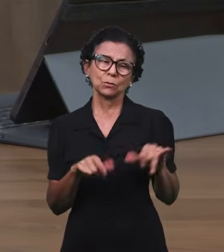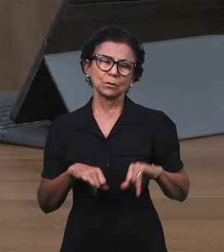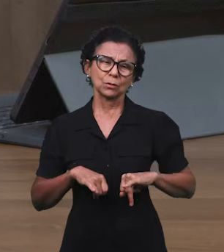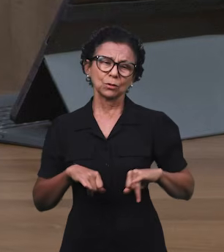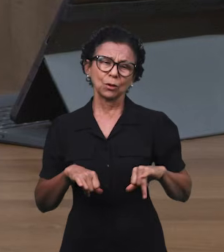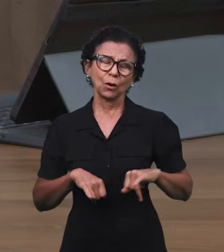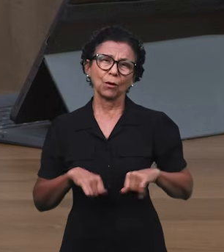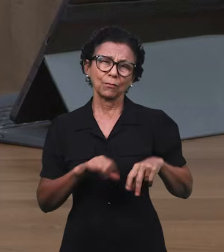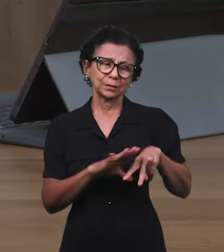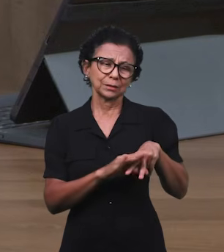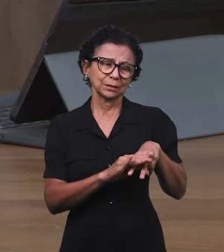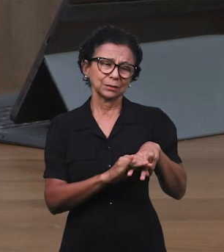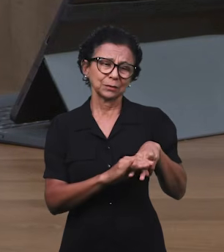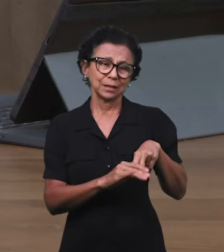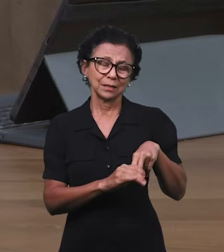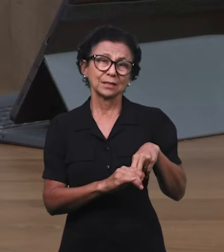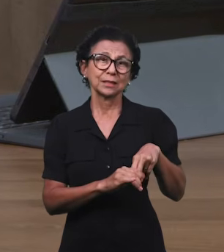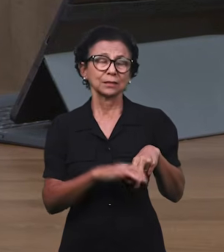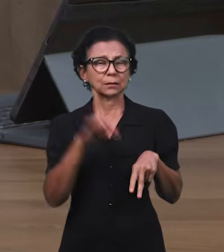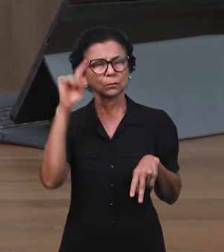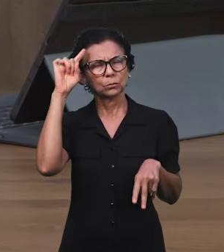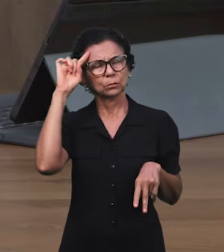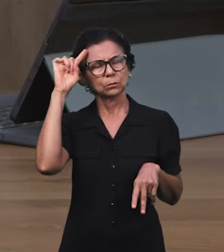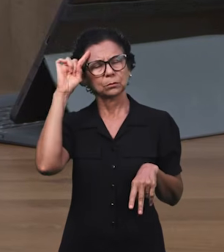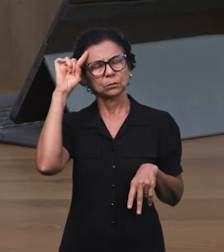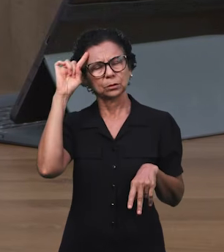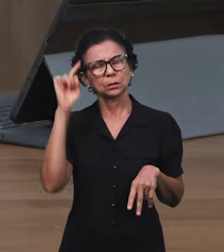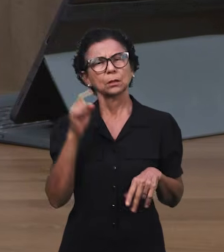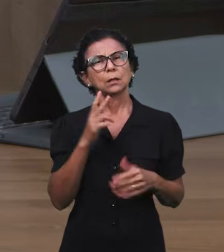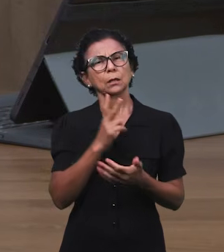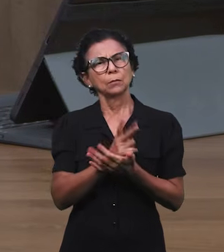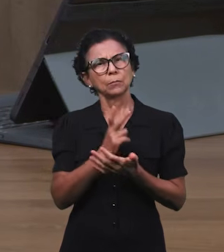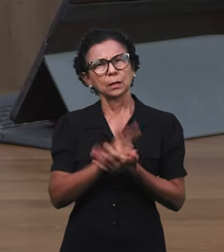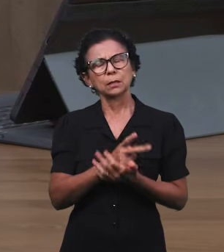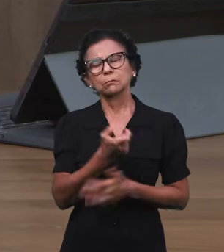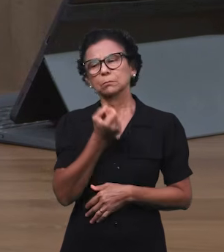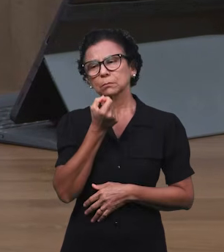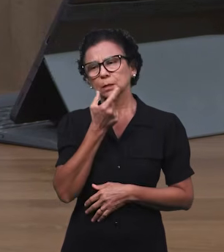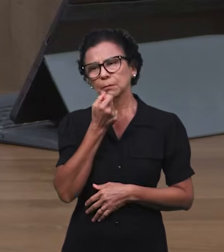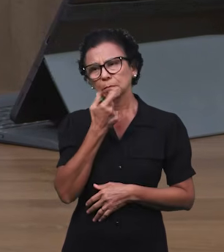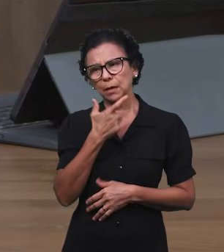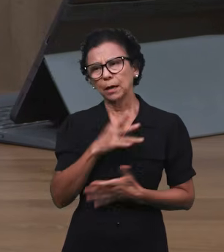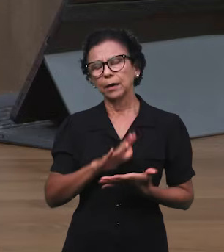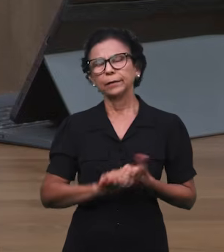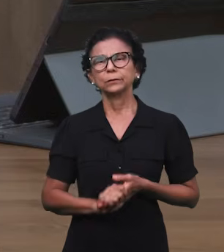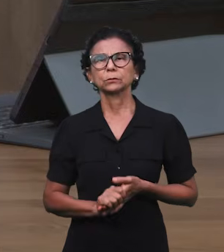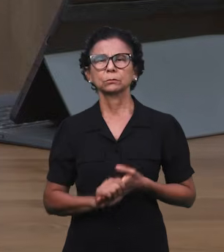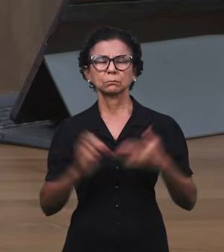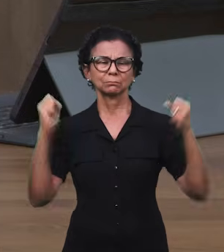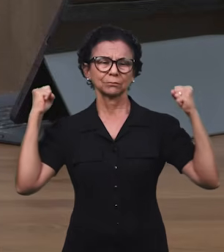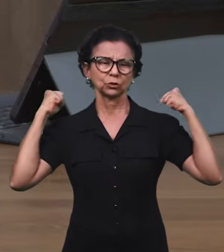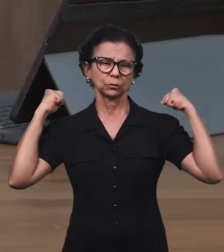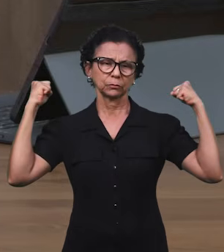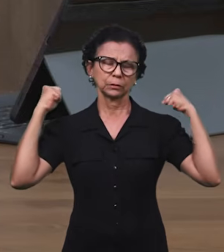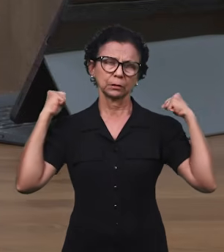com essa doença diariamente, com medicamento, com atividade física, com